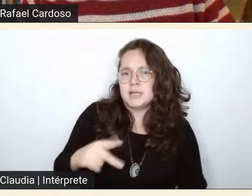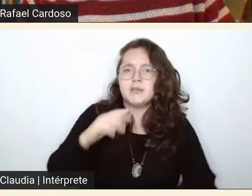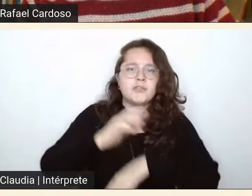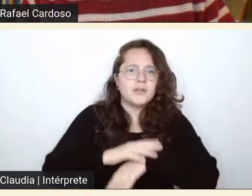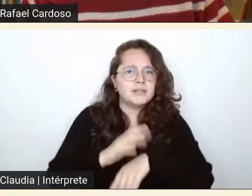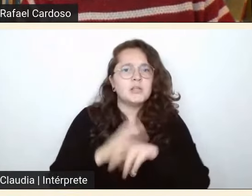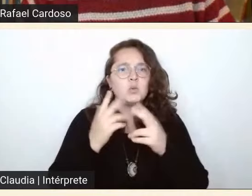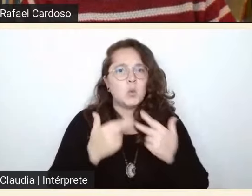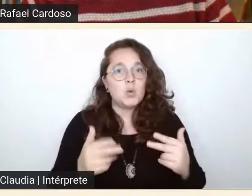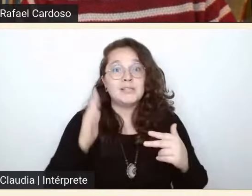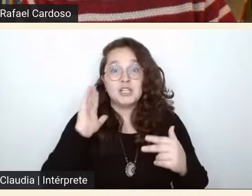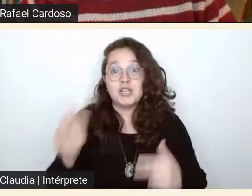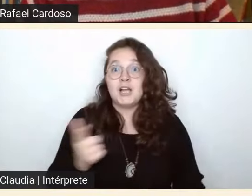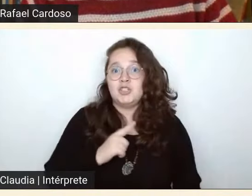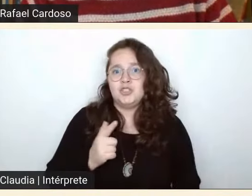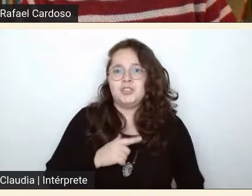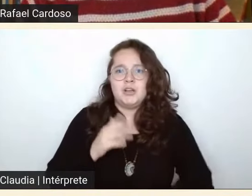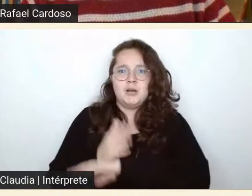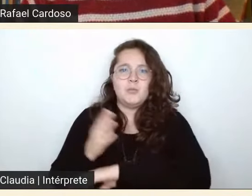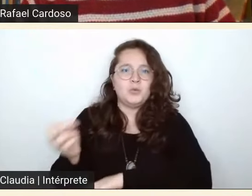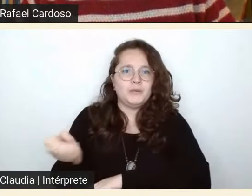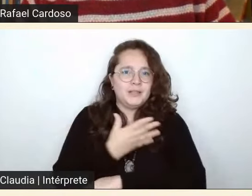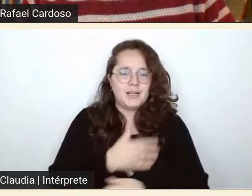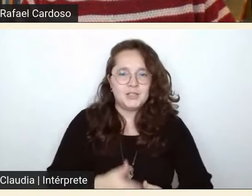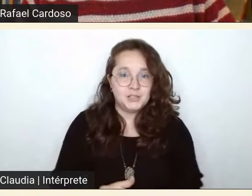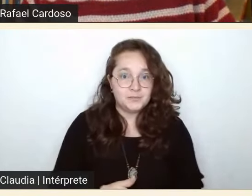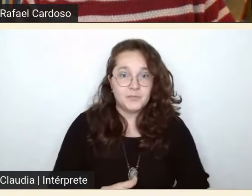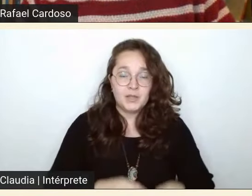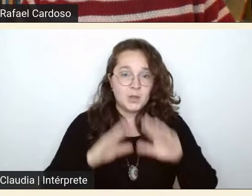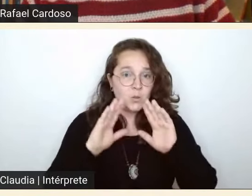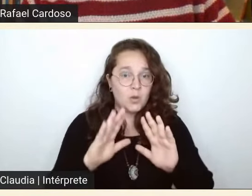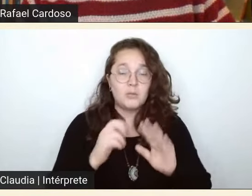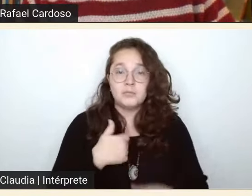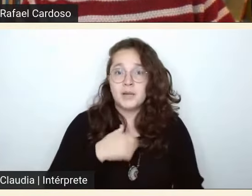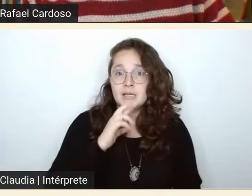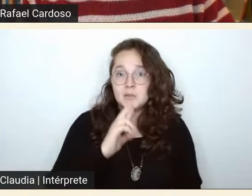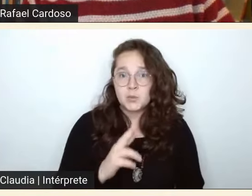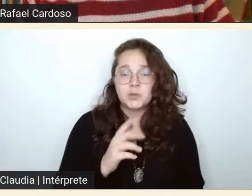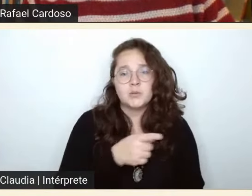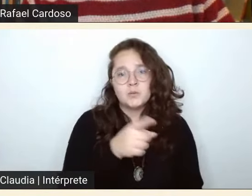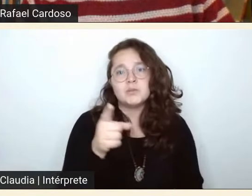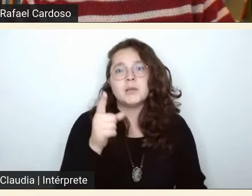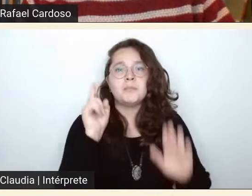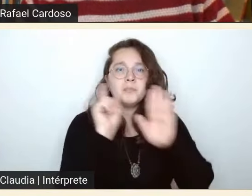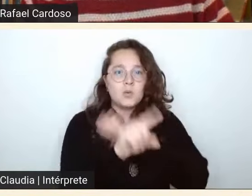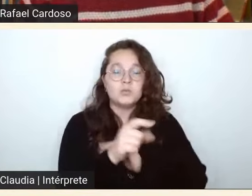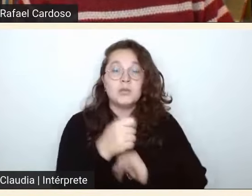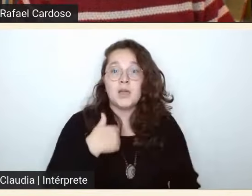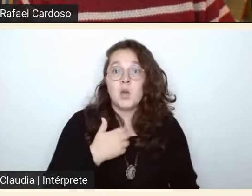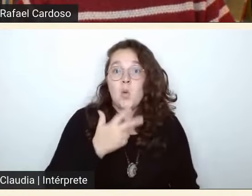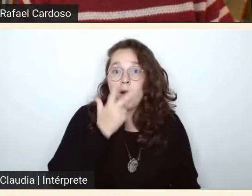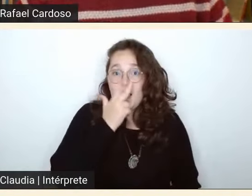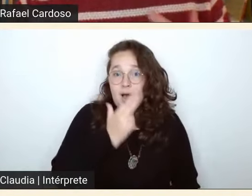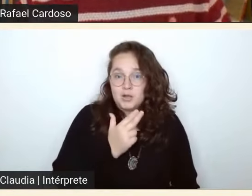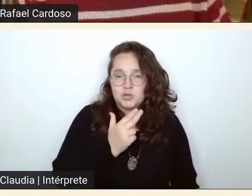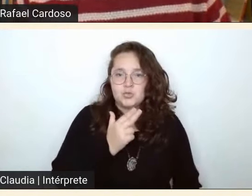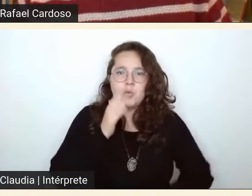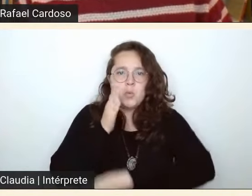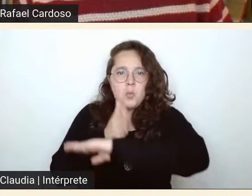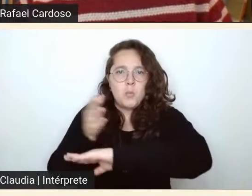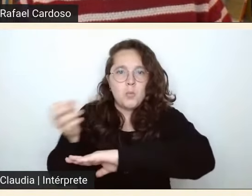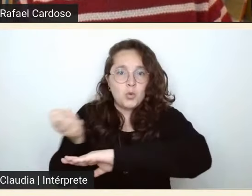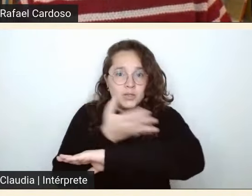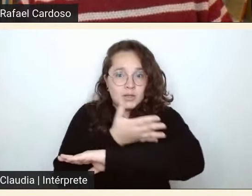uma modernidade. Então, para responder mais especificamente à sua pergunta, Fernanda, eu acho que a modernidade que existe, que